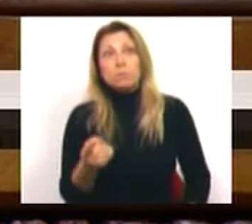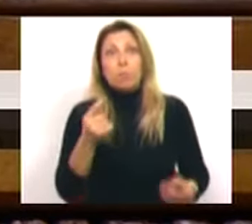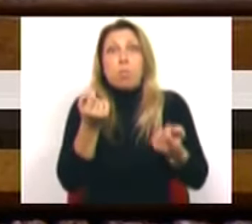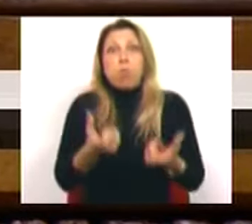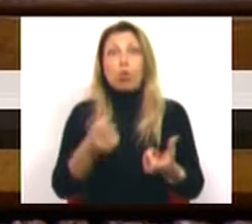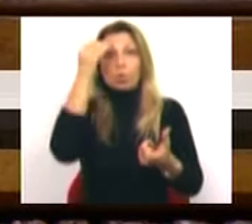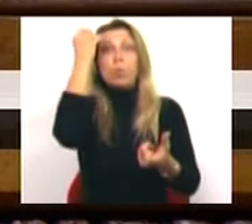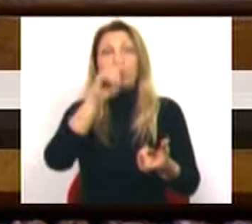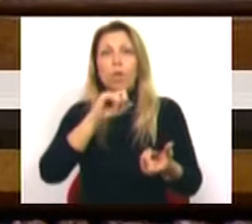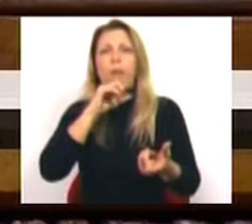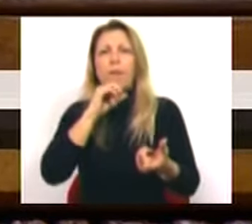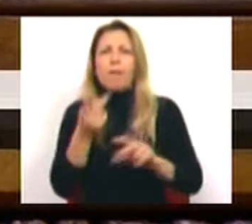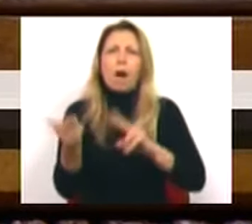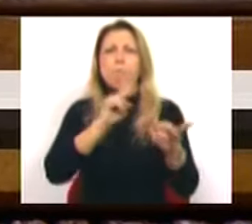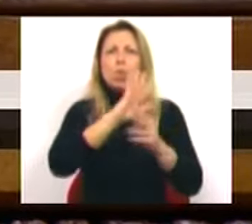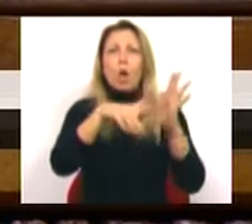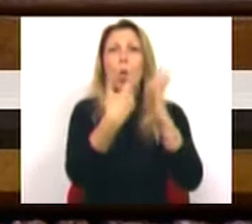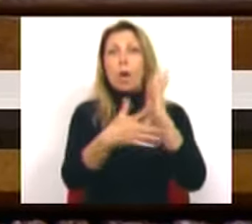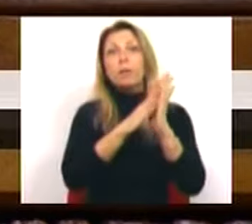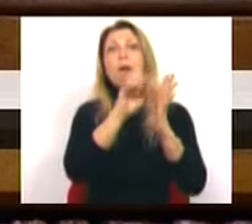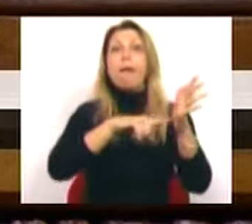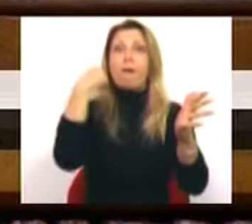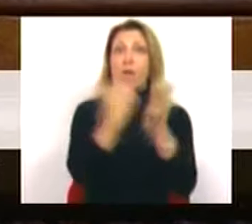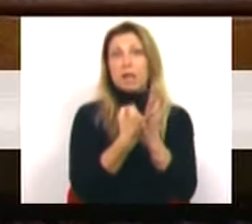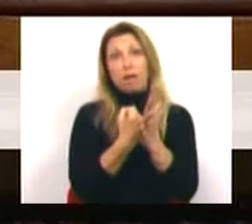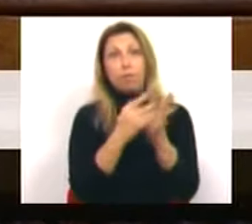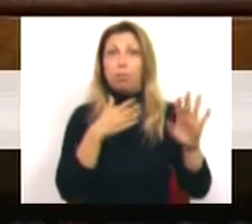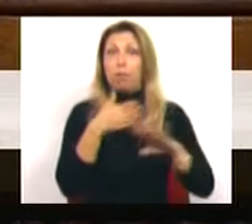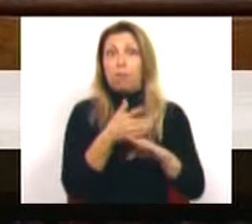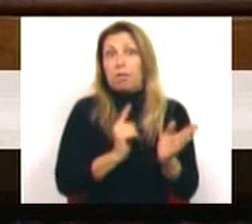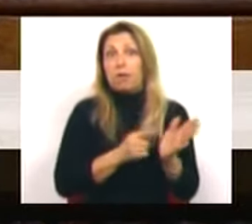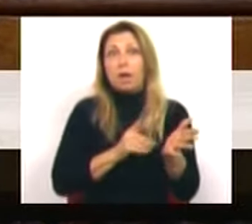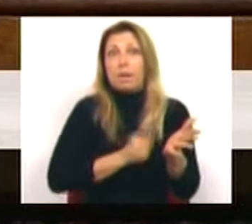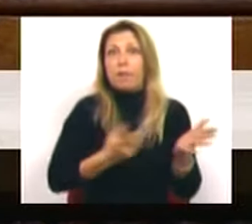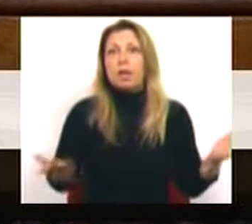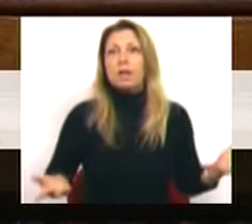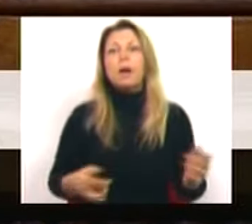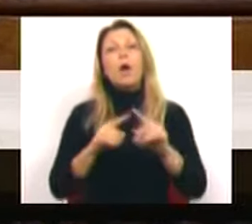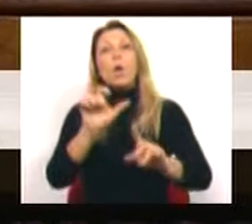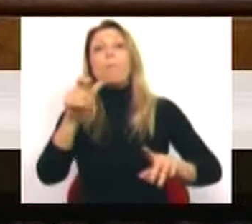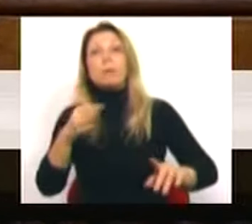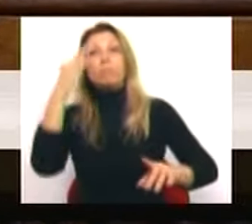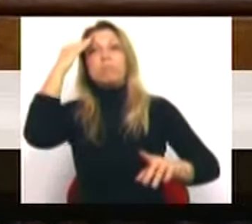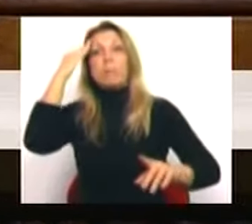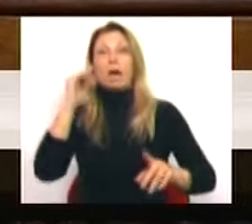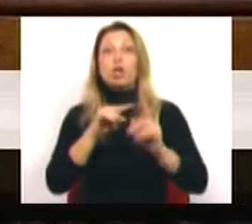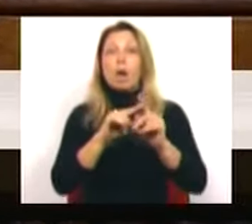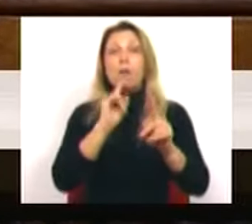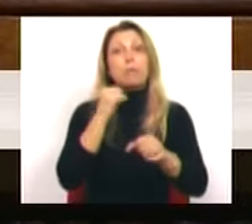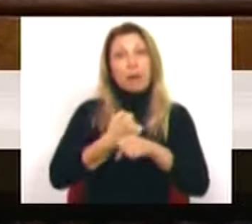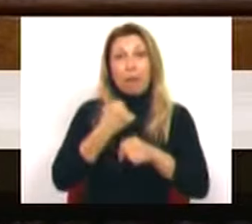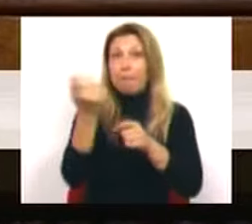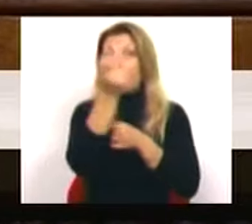professores consigam vincular por esta via. O PCP sempre defendeu que a cada posto de trabalho permanente deve corresponder um